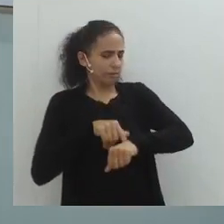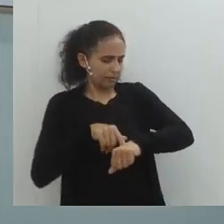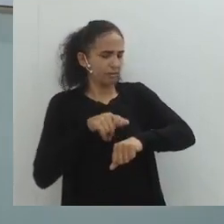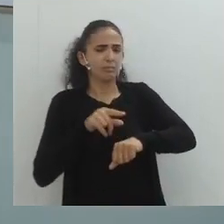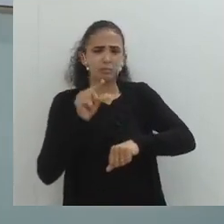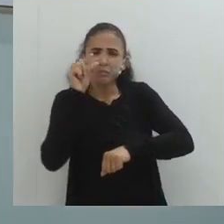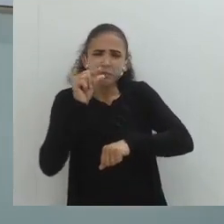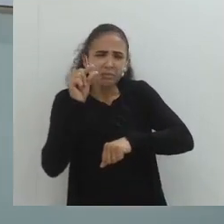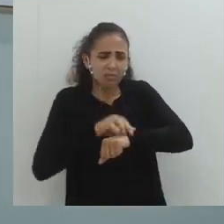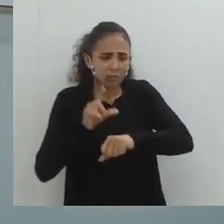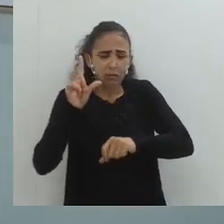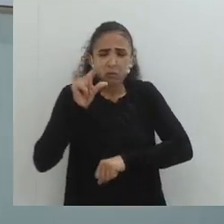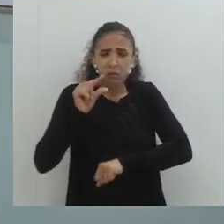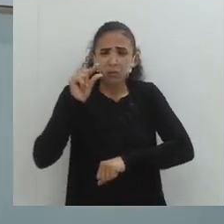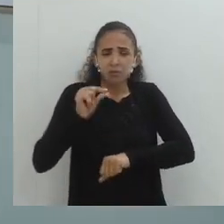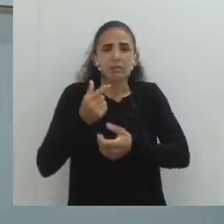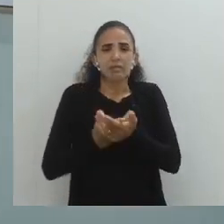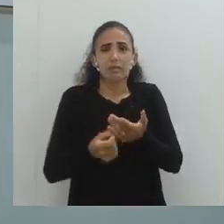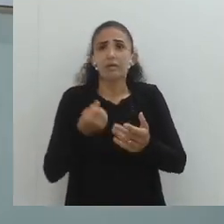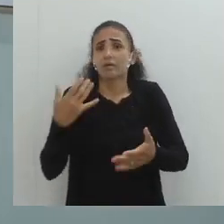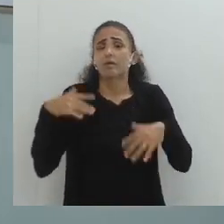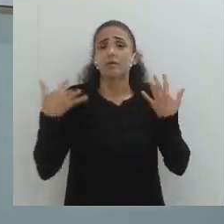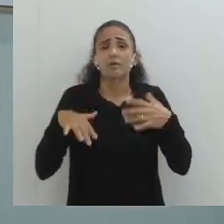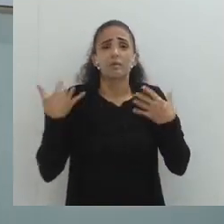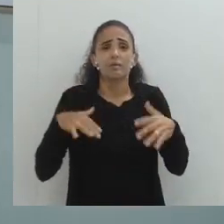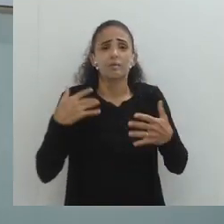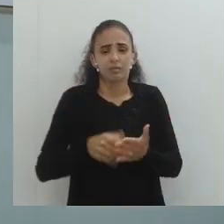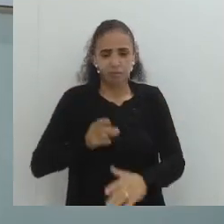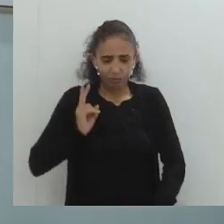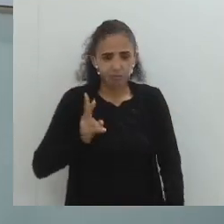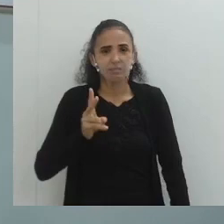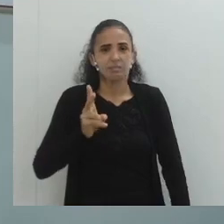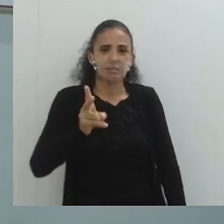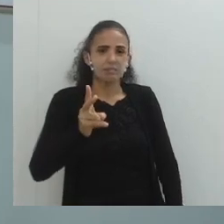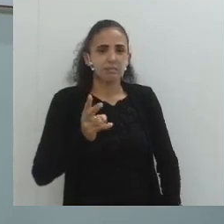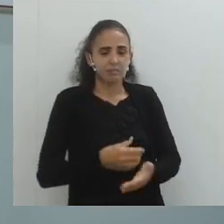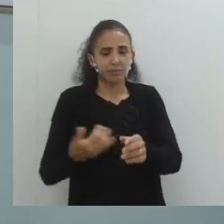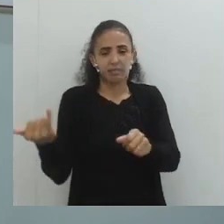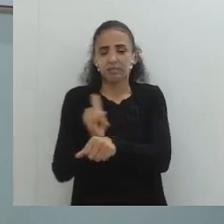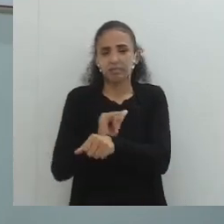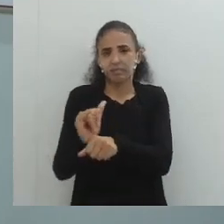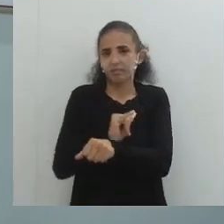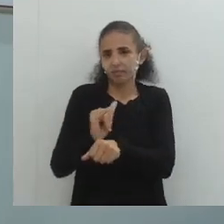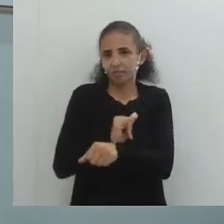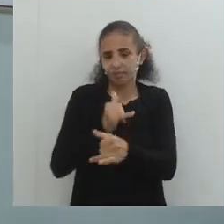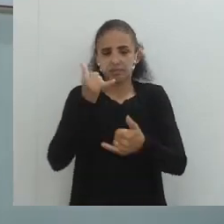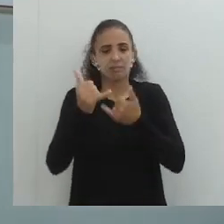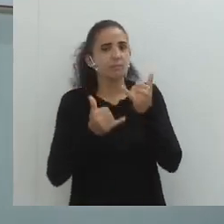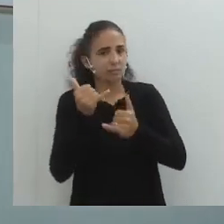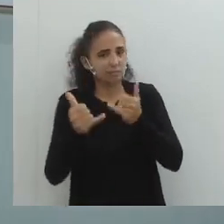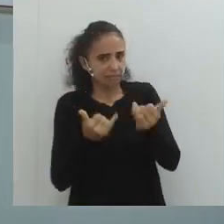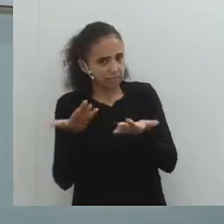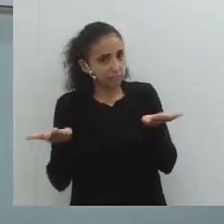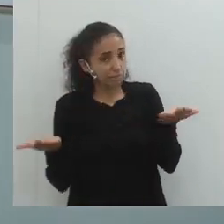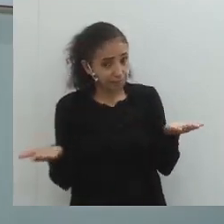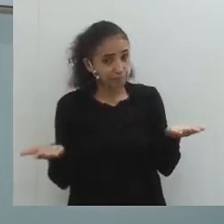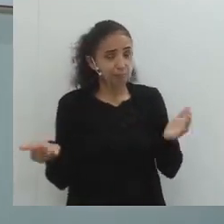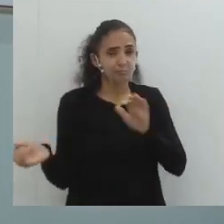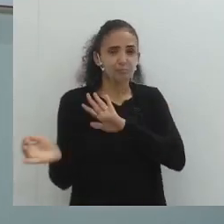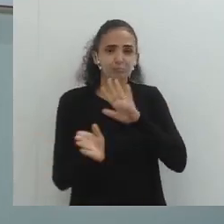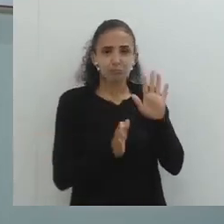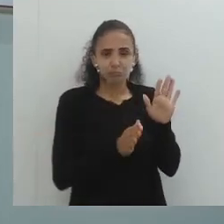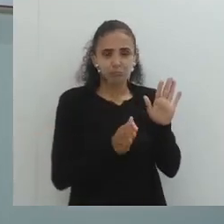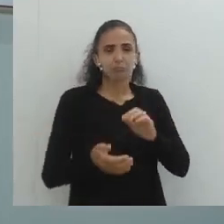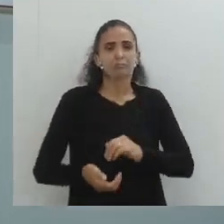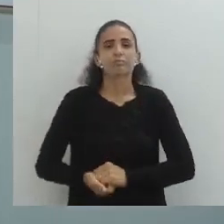pequenininho, diminuindo. E aí às vezes eu morria, mas no próximo eu já sabia qual era a estratégia que eu ia desenvolver. E aí ele,